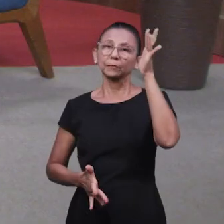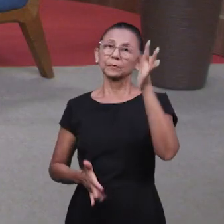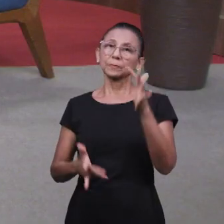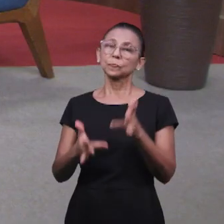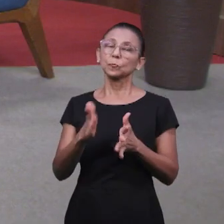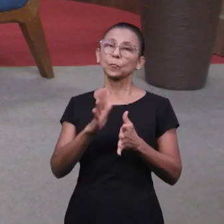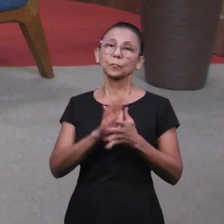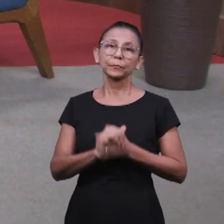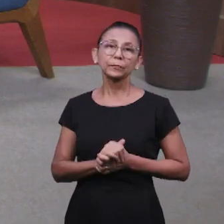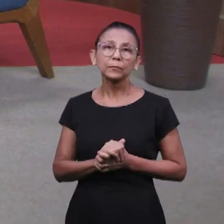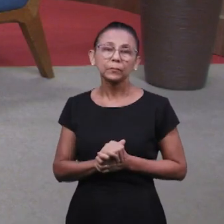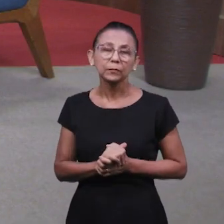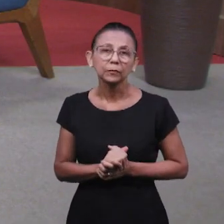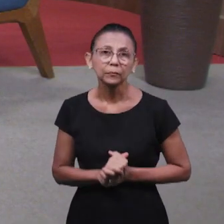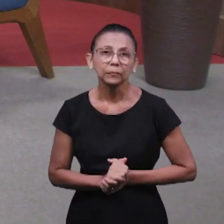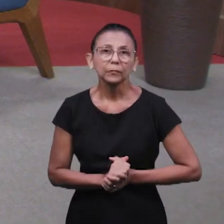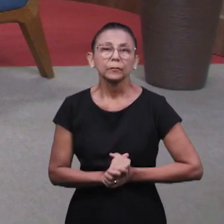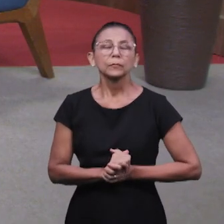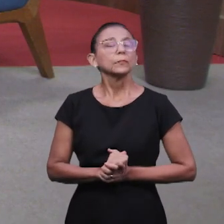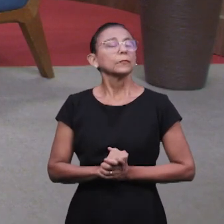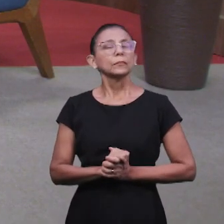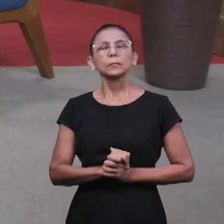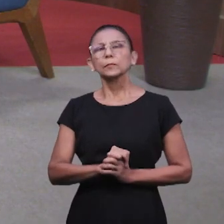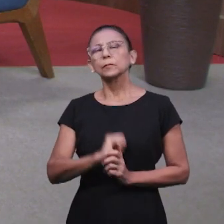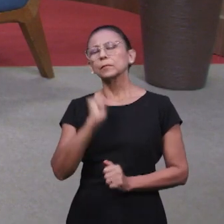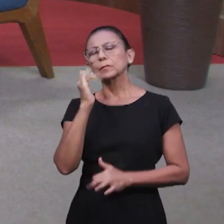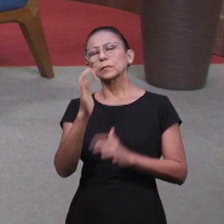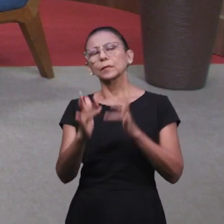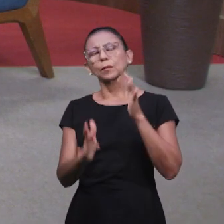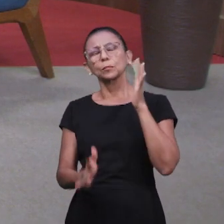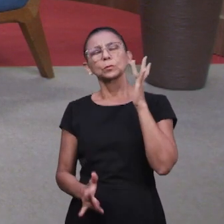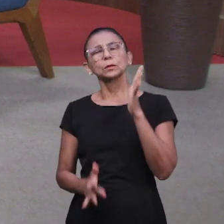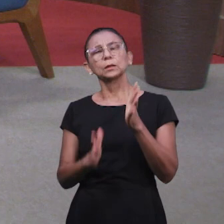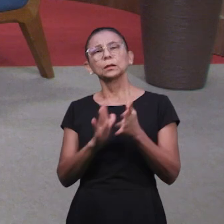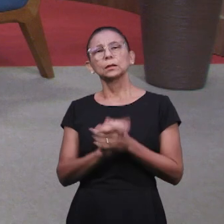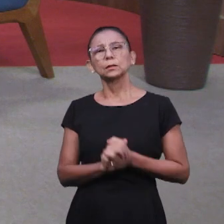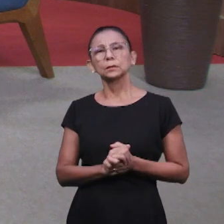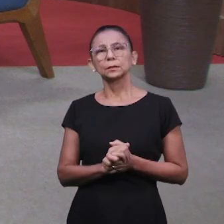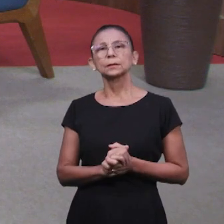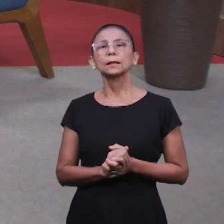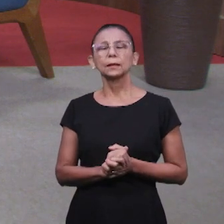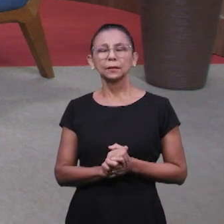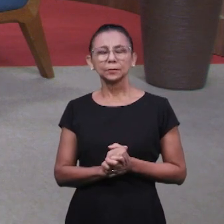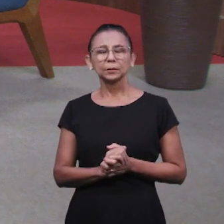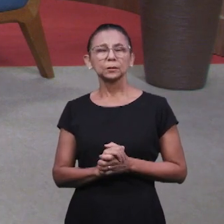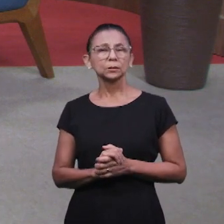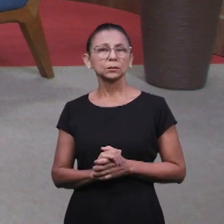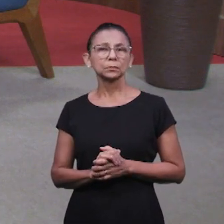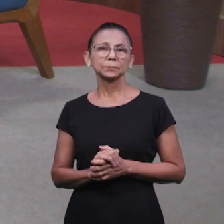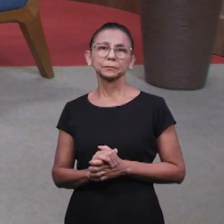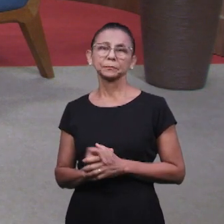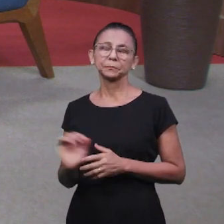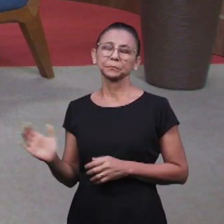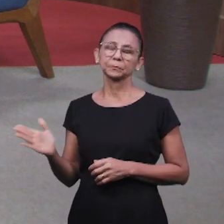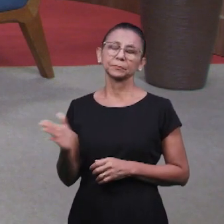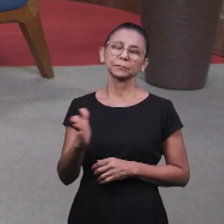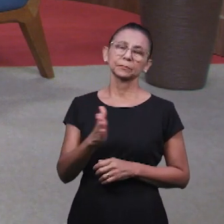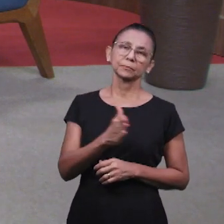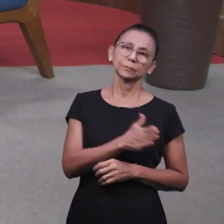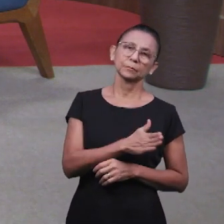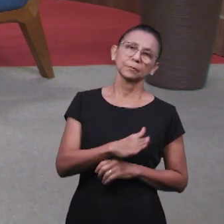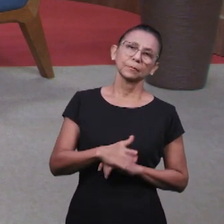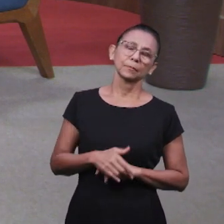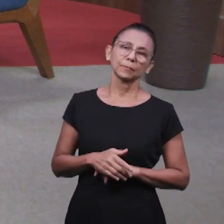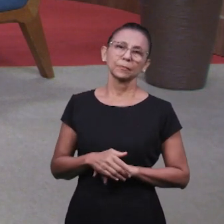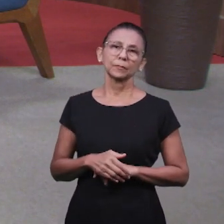a Deus. Então, é só o homem buscar esta bênção que ela está à disposição. Glória a Jesus. Vamos ler mais um